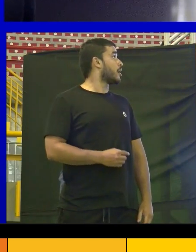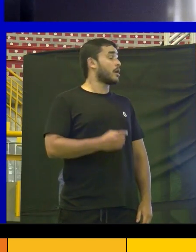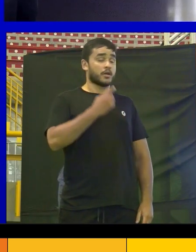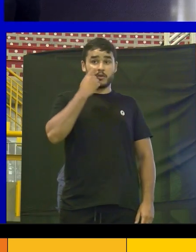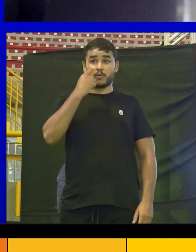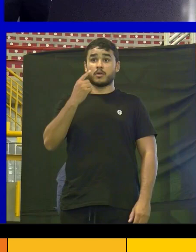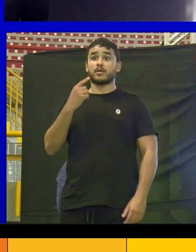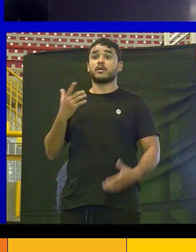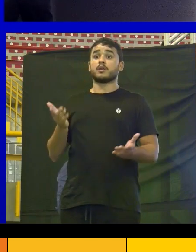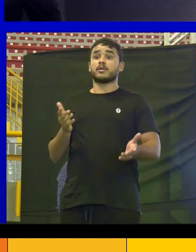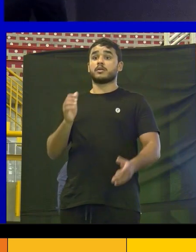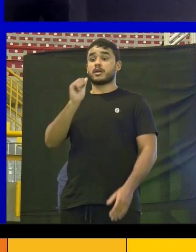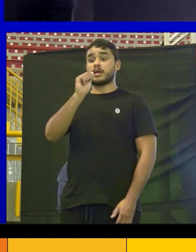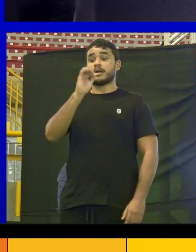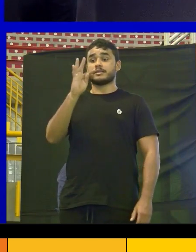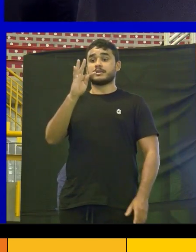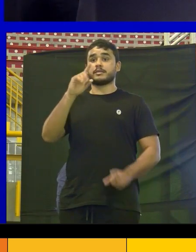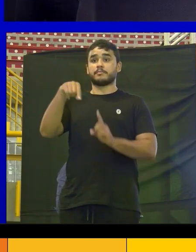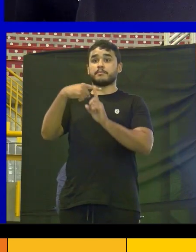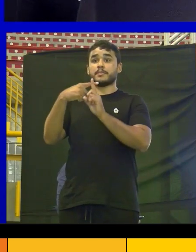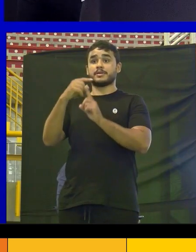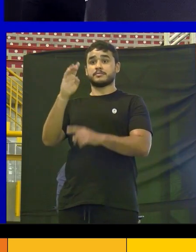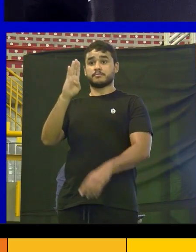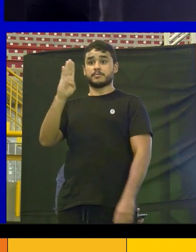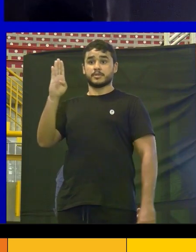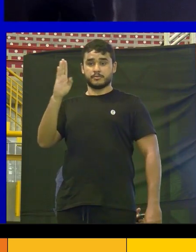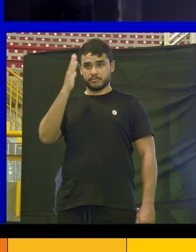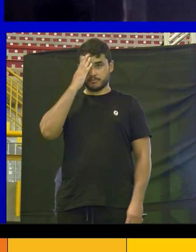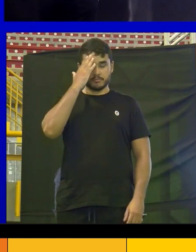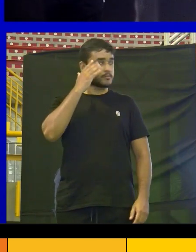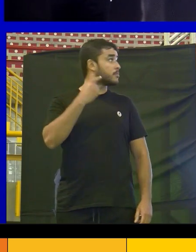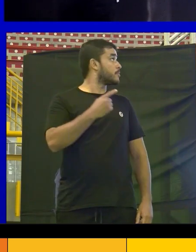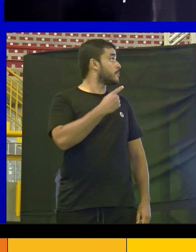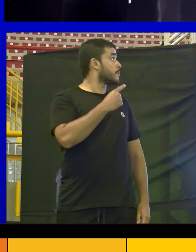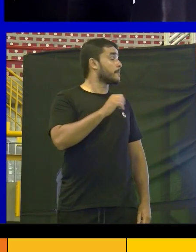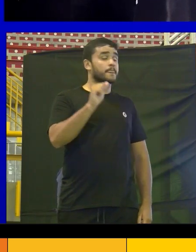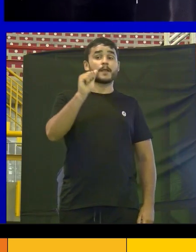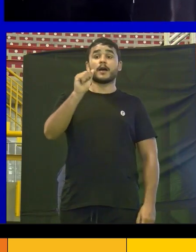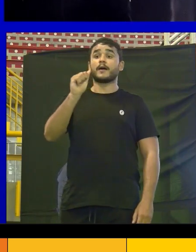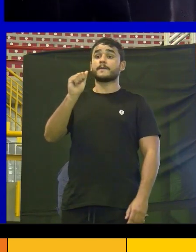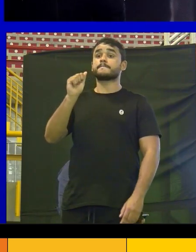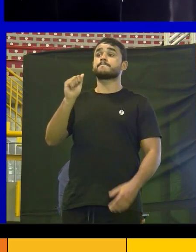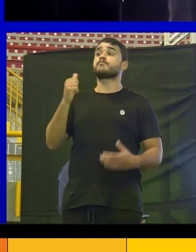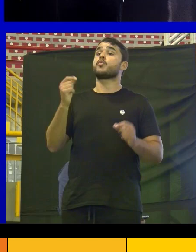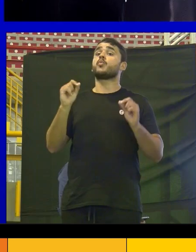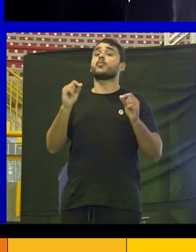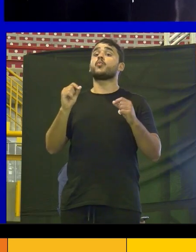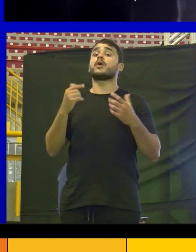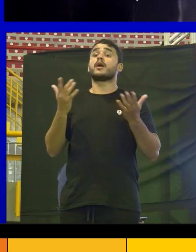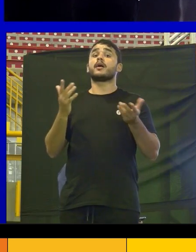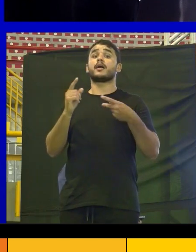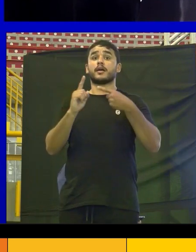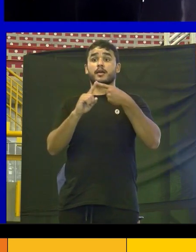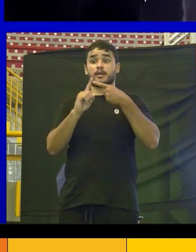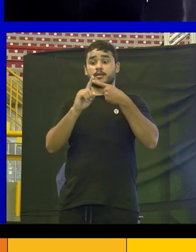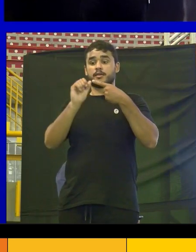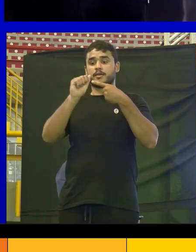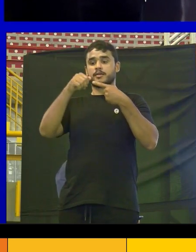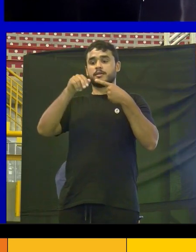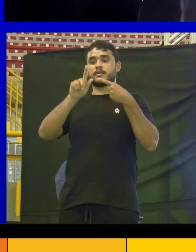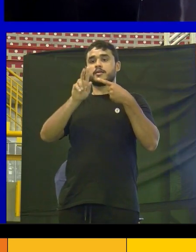é do tipo AT mais B. Quem é o A? Coeficiente angular. O que é o coeficiente angular? É